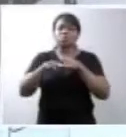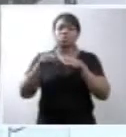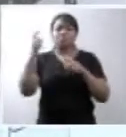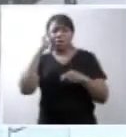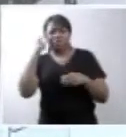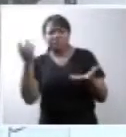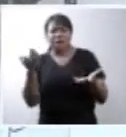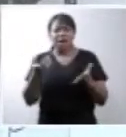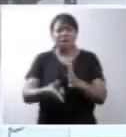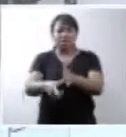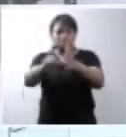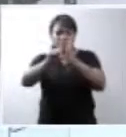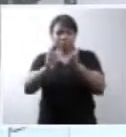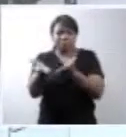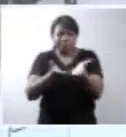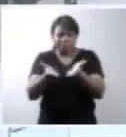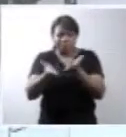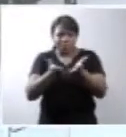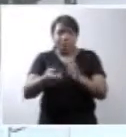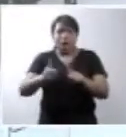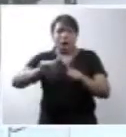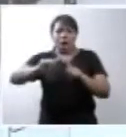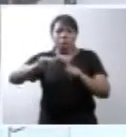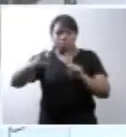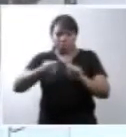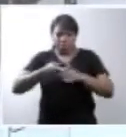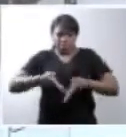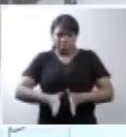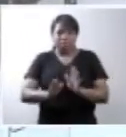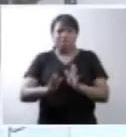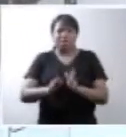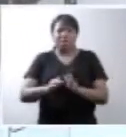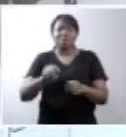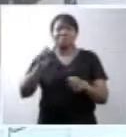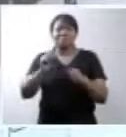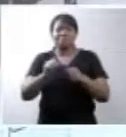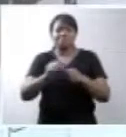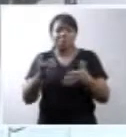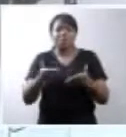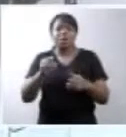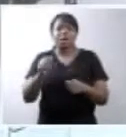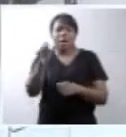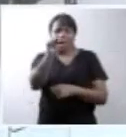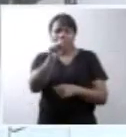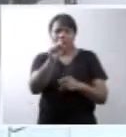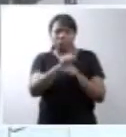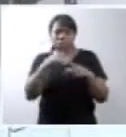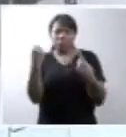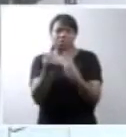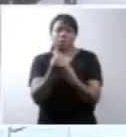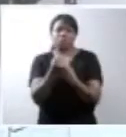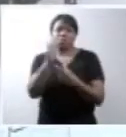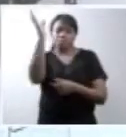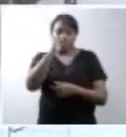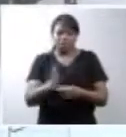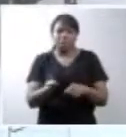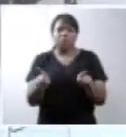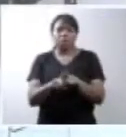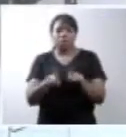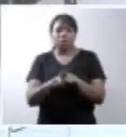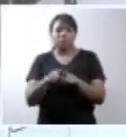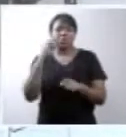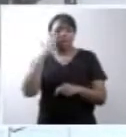de pensar antecipação terapêutica do parto será crucial para que a sociedade brasileira sinta a complexidade